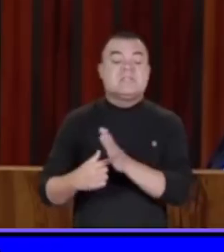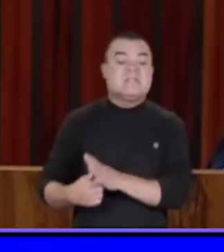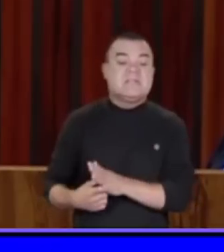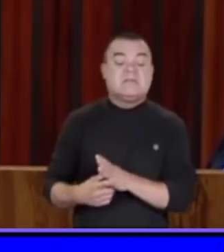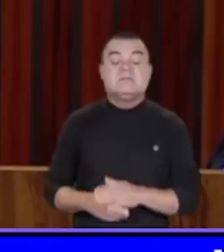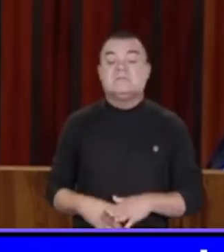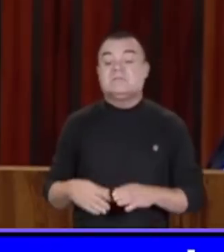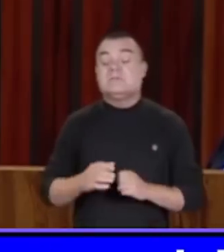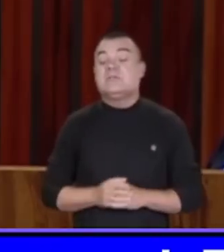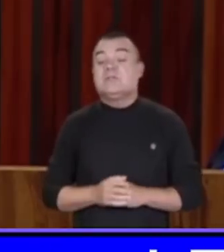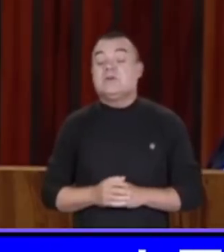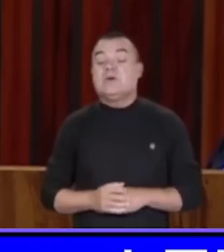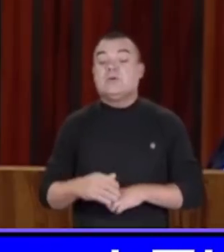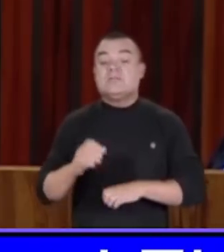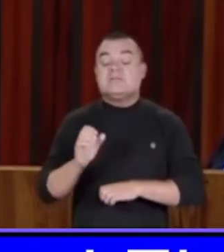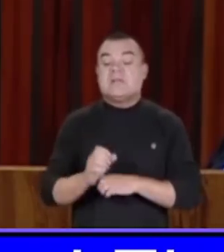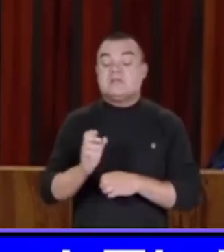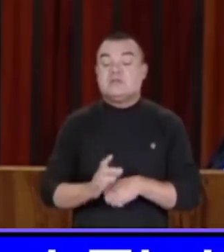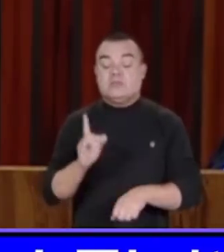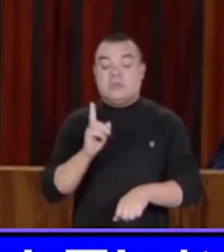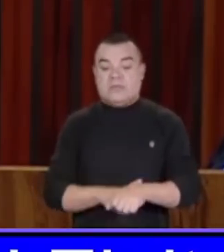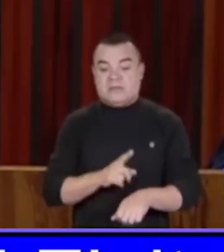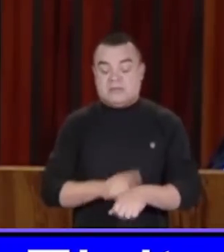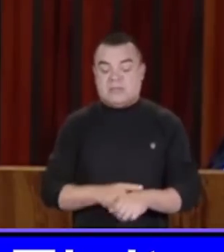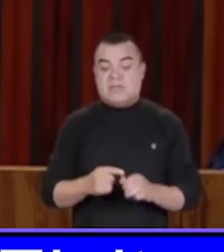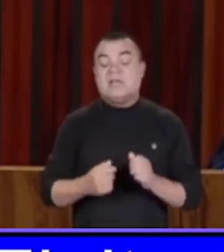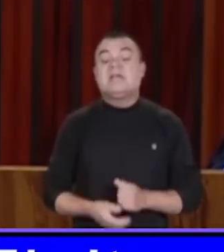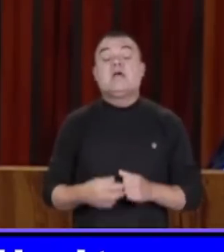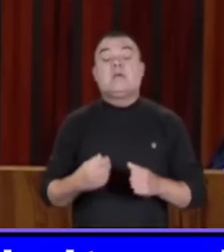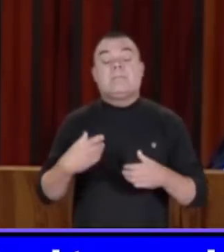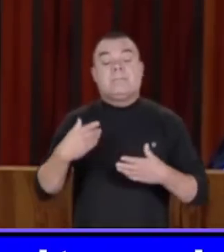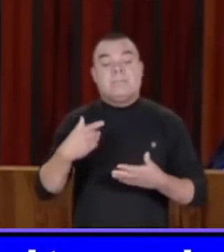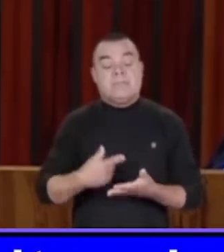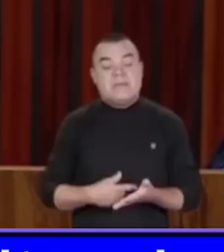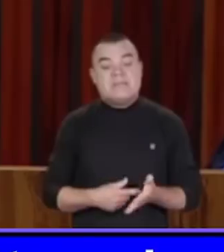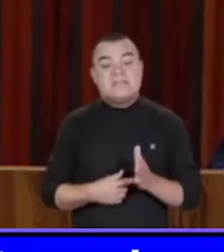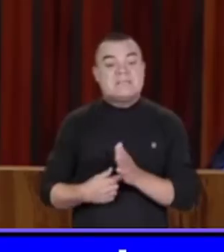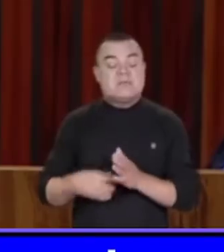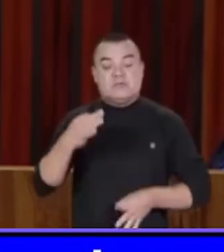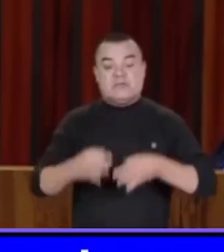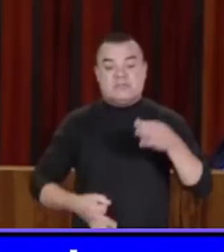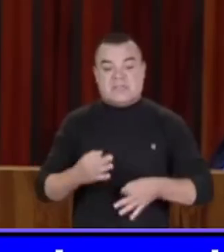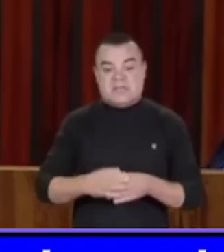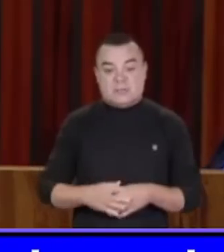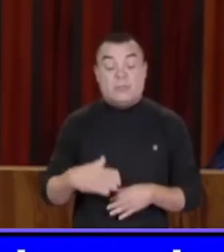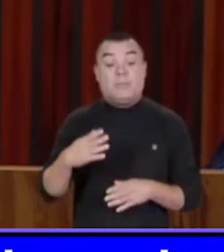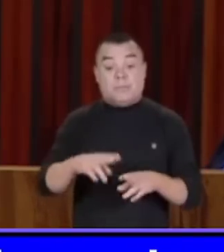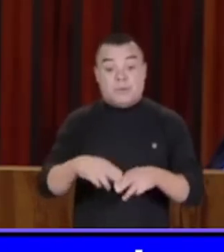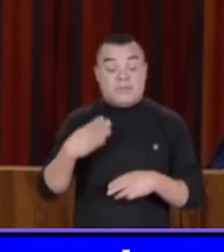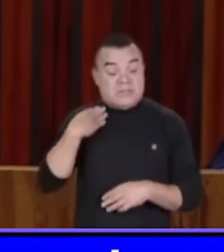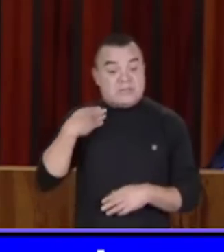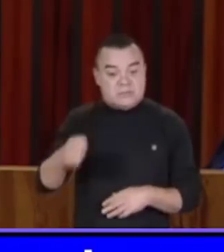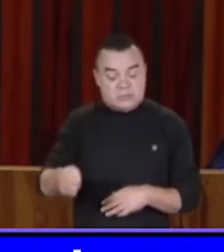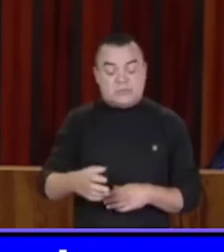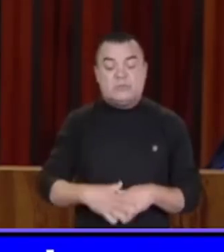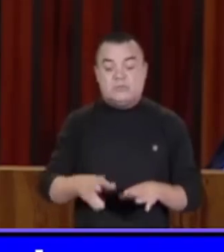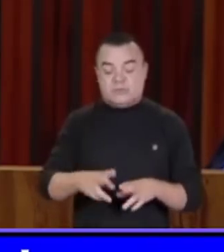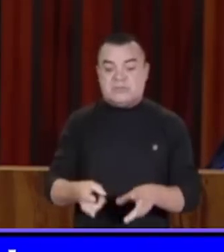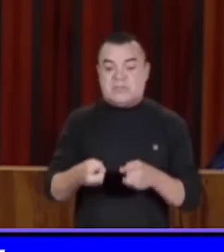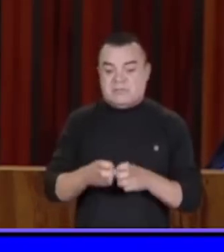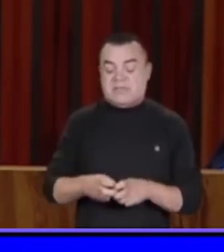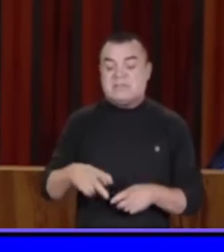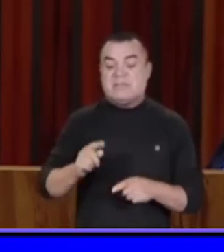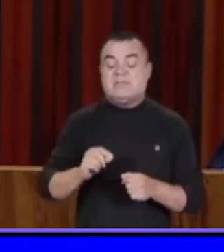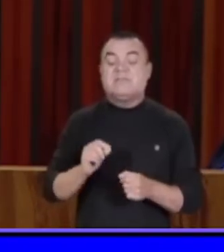no momento da entrega da prestação jurisdicional. Por isso, o juiz deve levar em conta o chamado fato